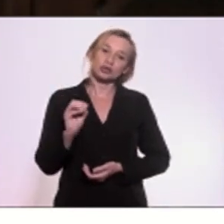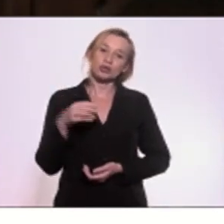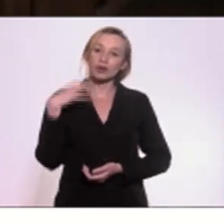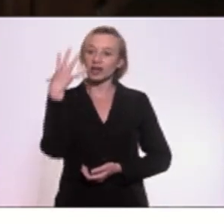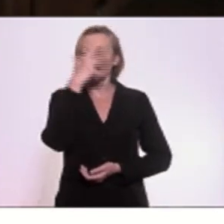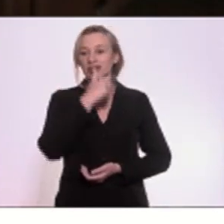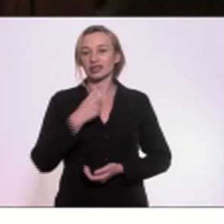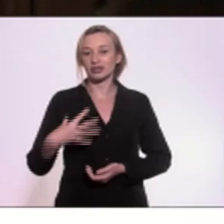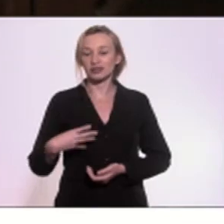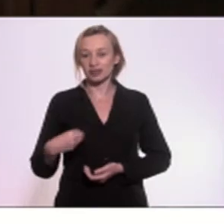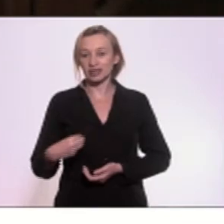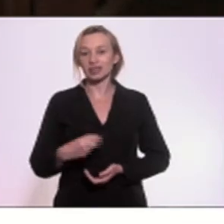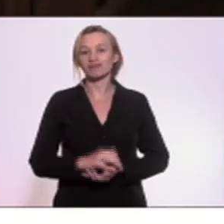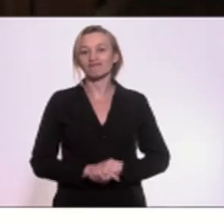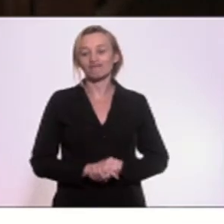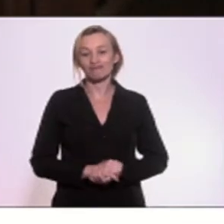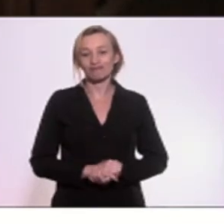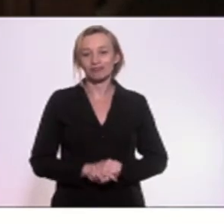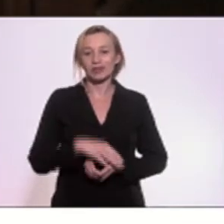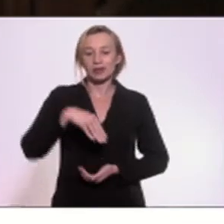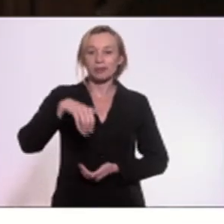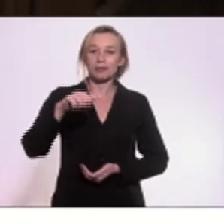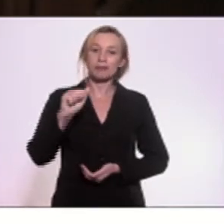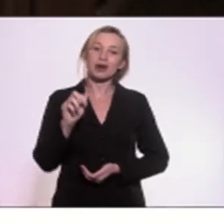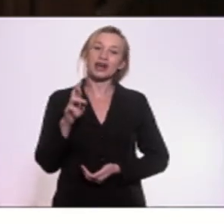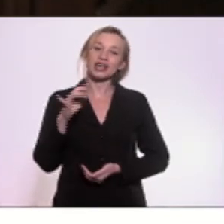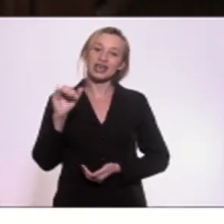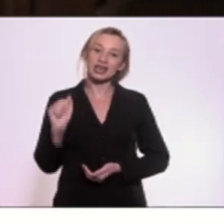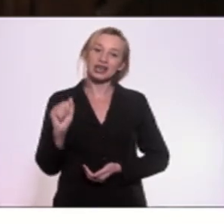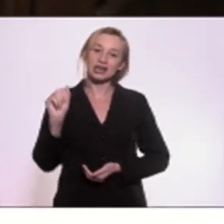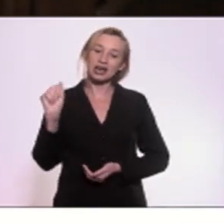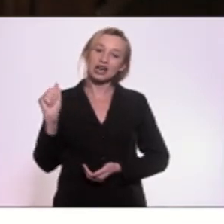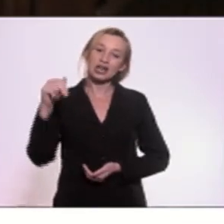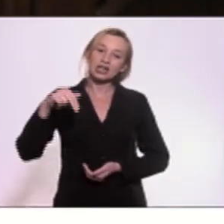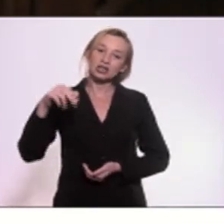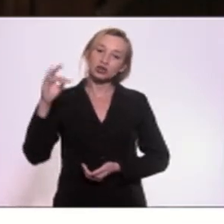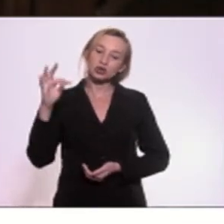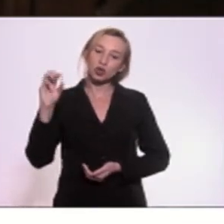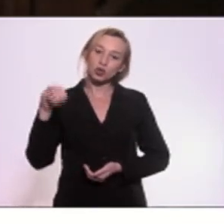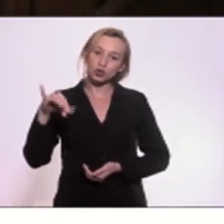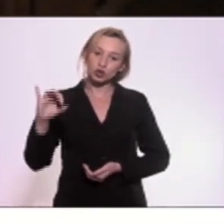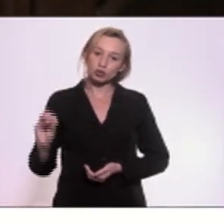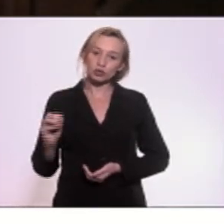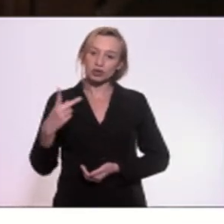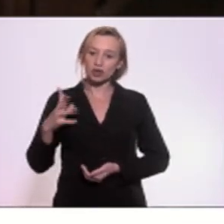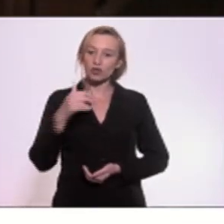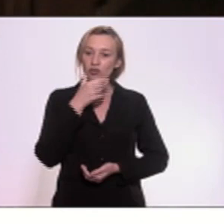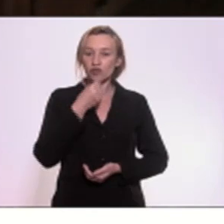filha, Maria Antônia, e o seu jovem filho.